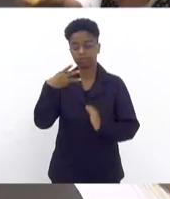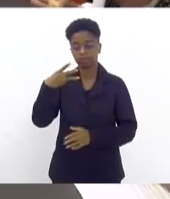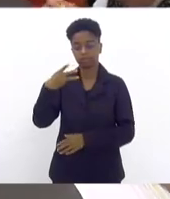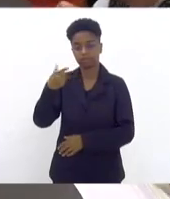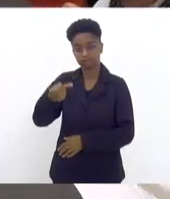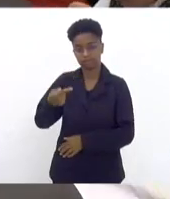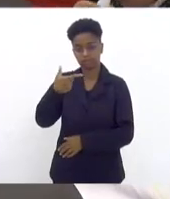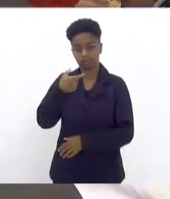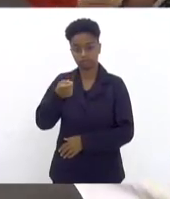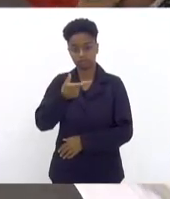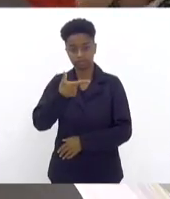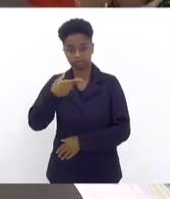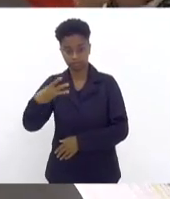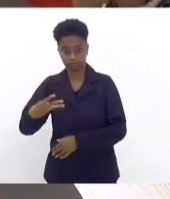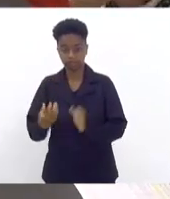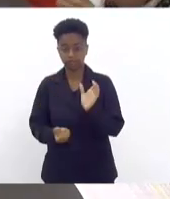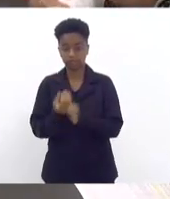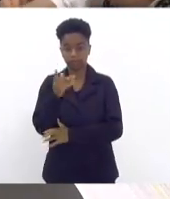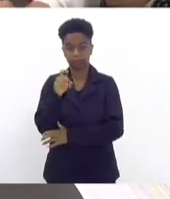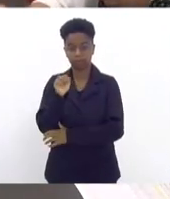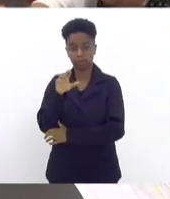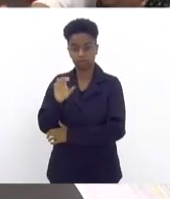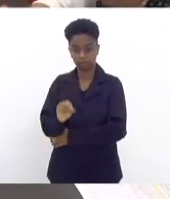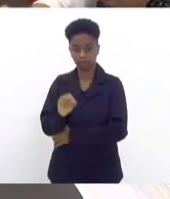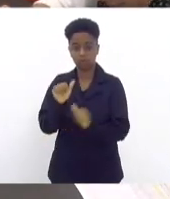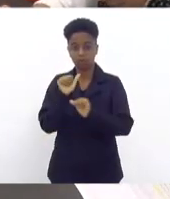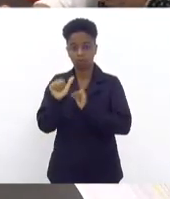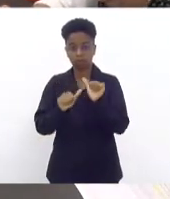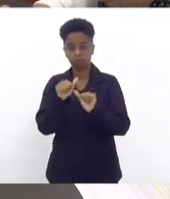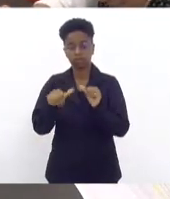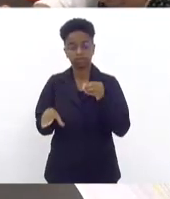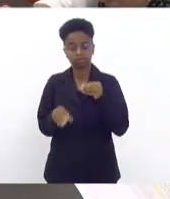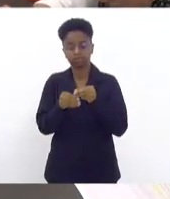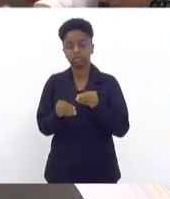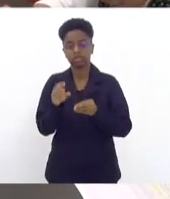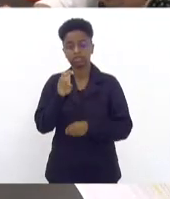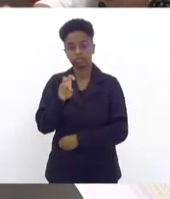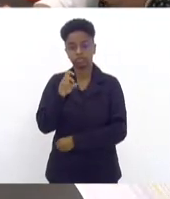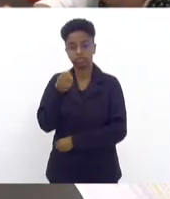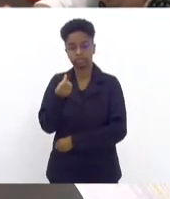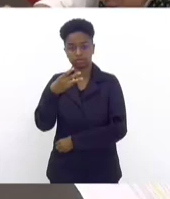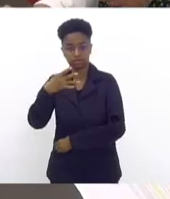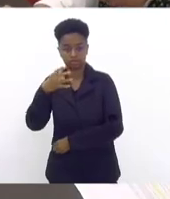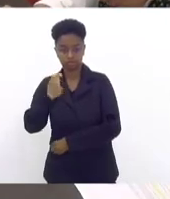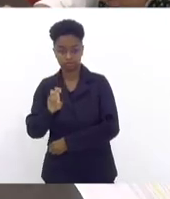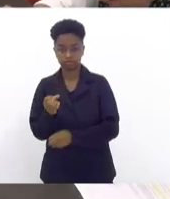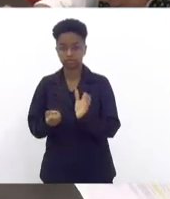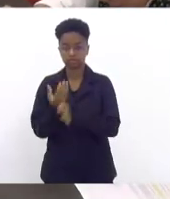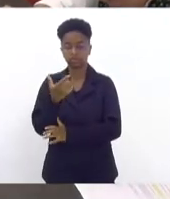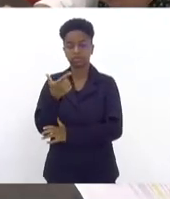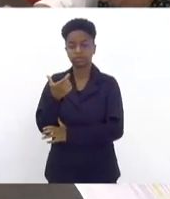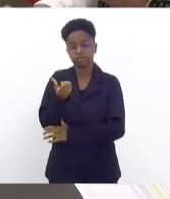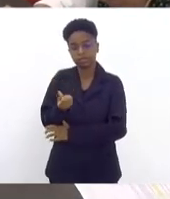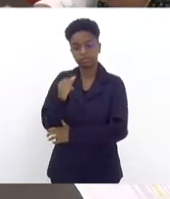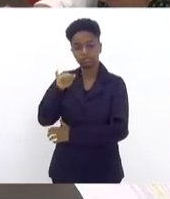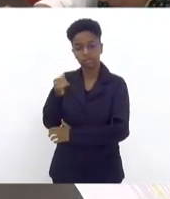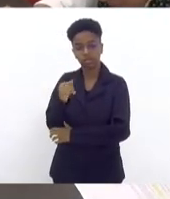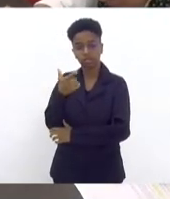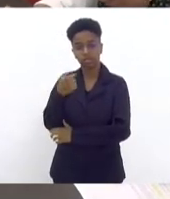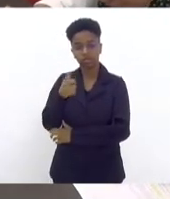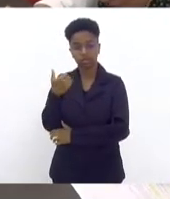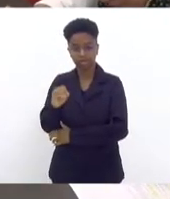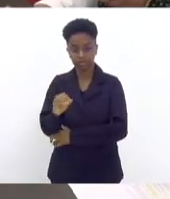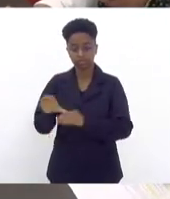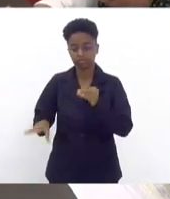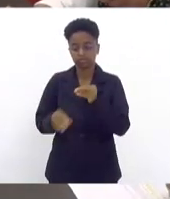2023, de autoria do deputado Pedro Ricardo, que altera o anexo da lei 5.645, de 6 de janeiro de 2010, para incluir no calendário